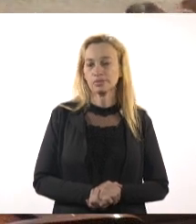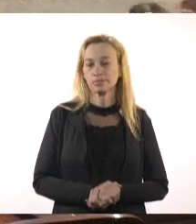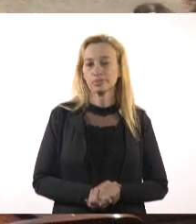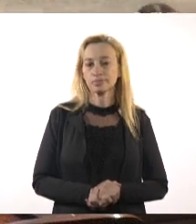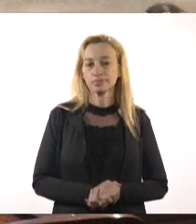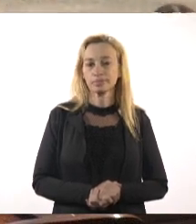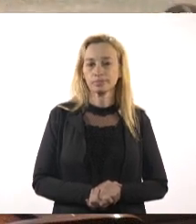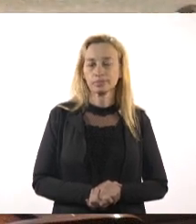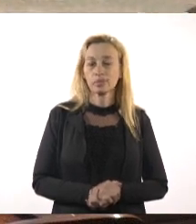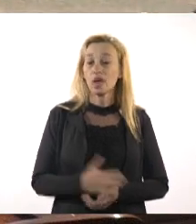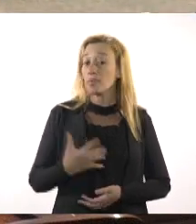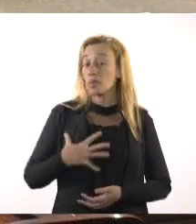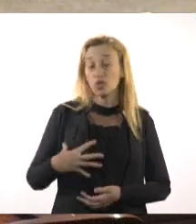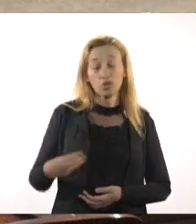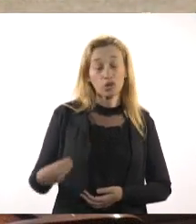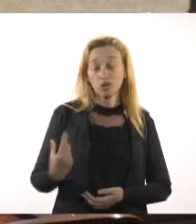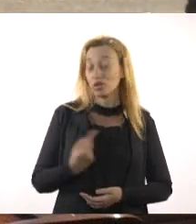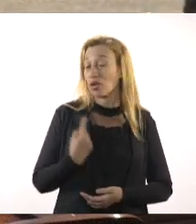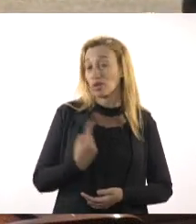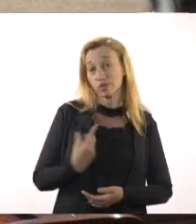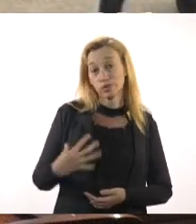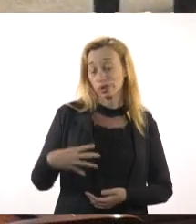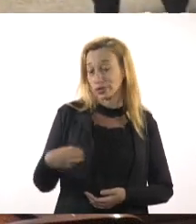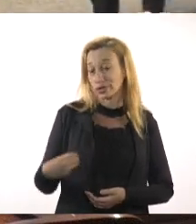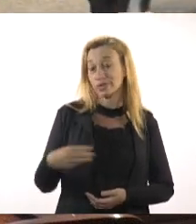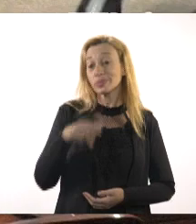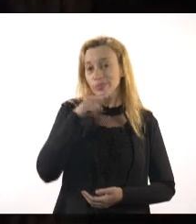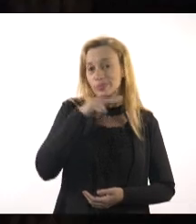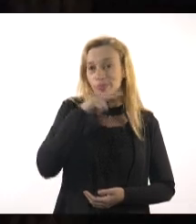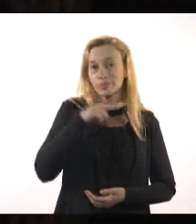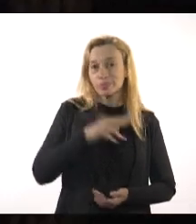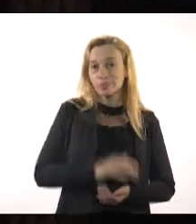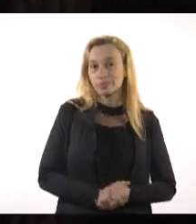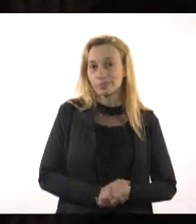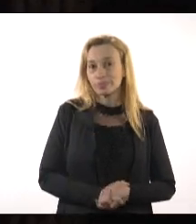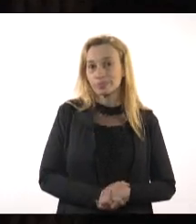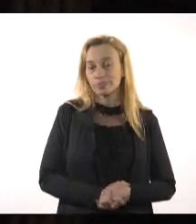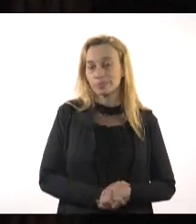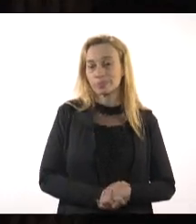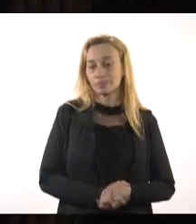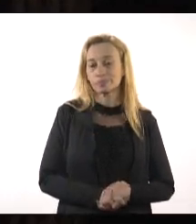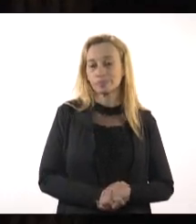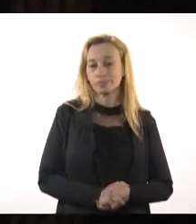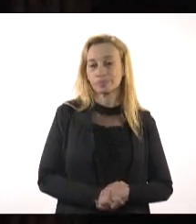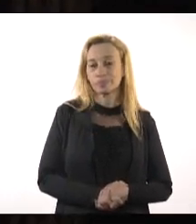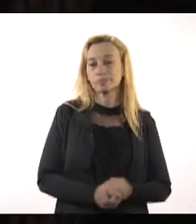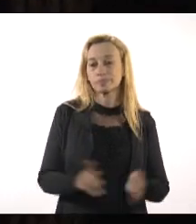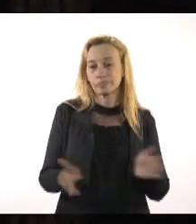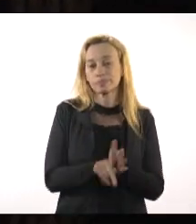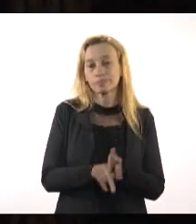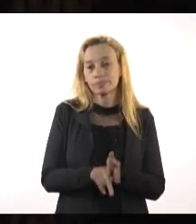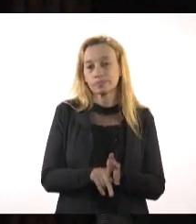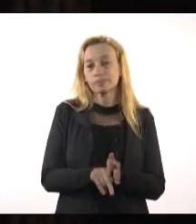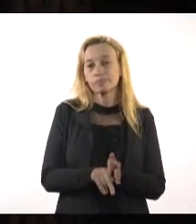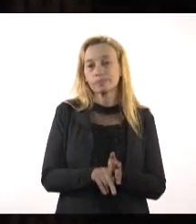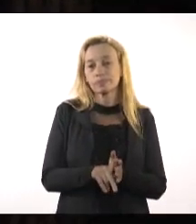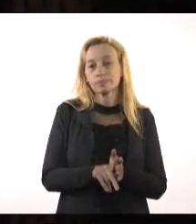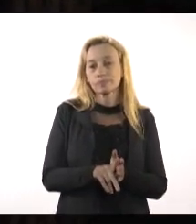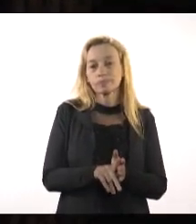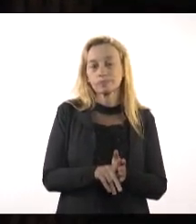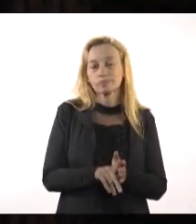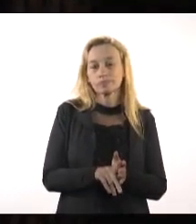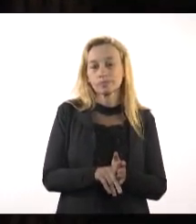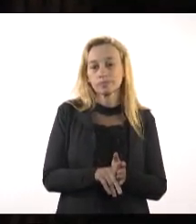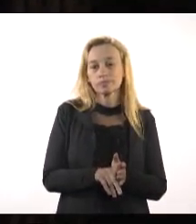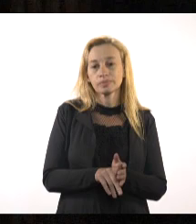Esses são meus filhos, nossos filhos e netos. Pertence a esse projeto que eu falei a vocês, chamado Passaporte